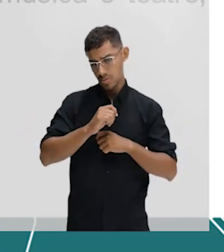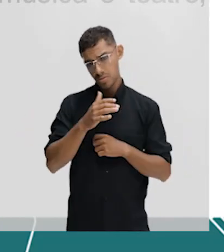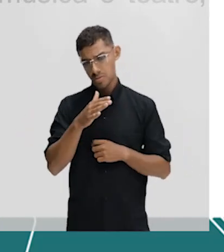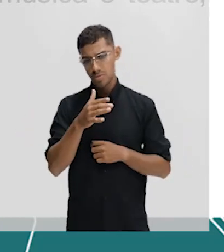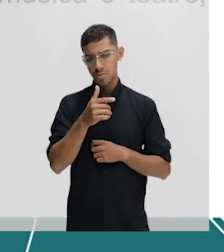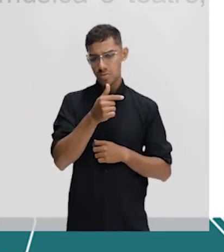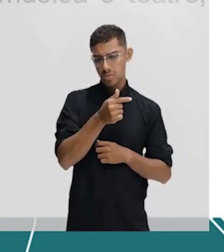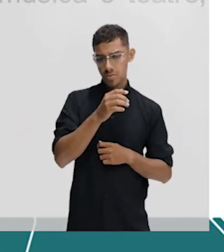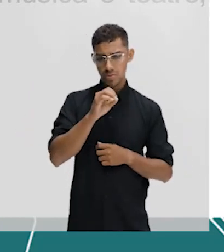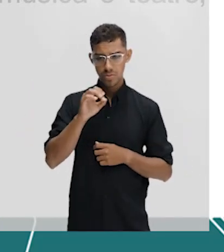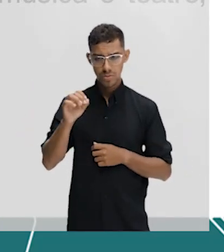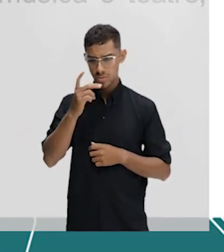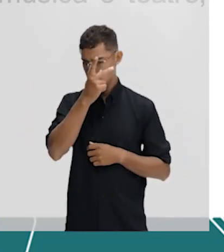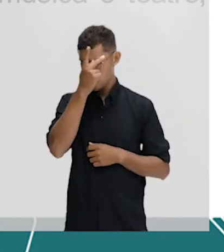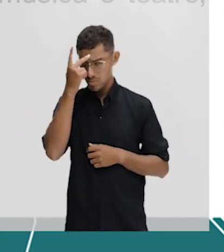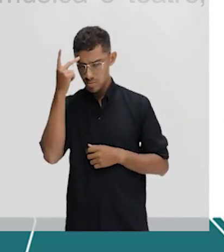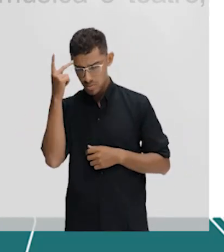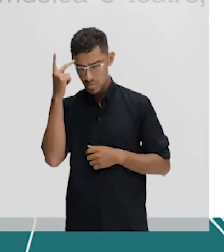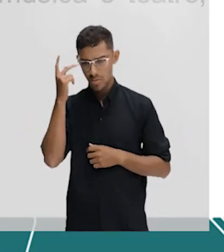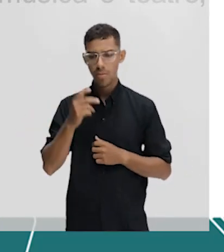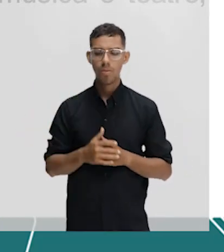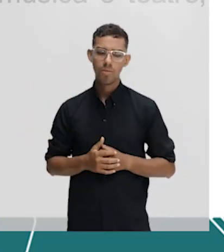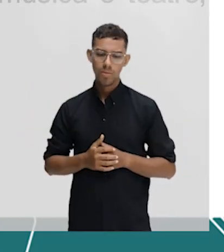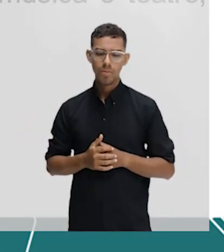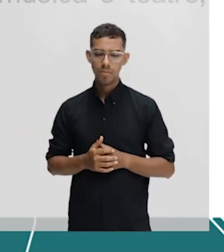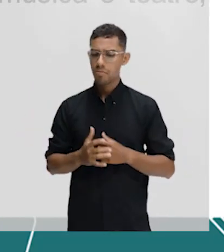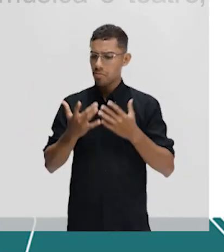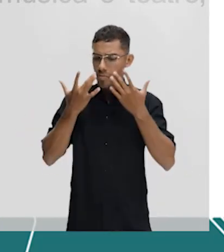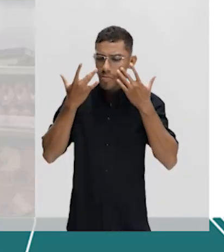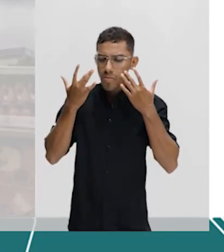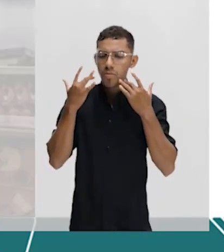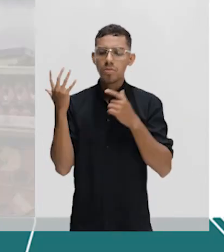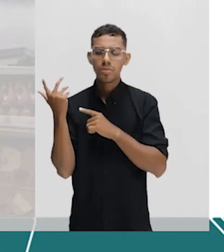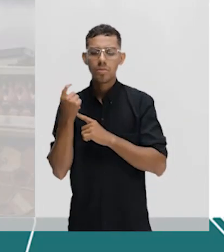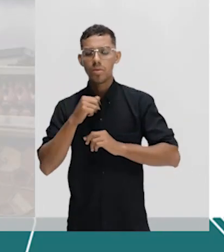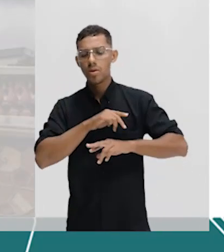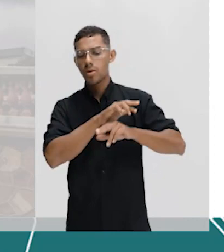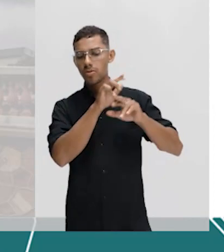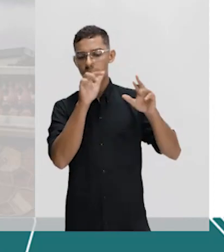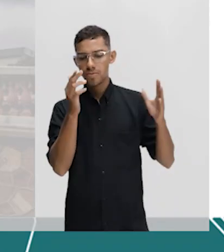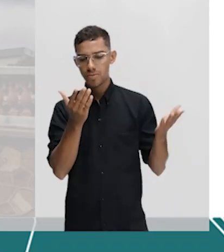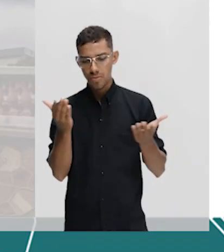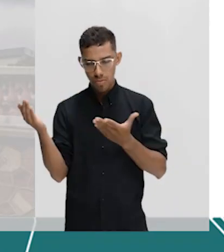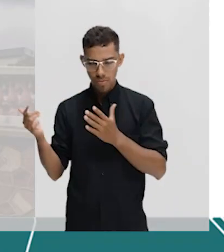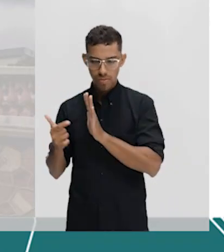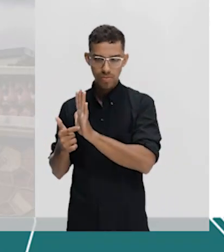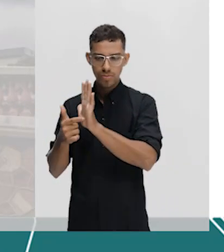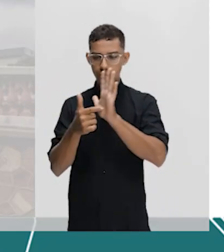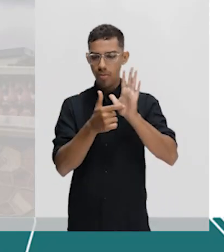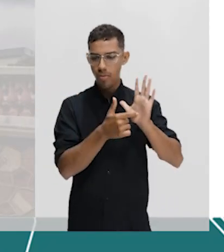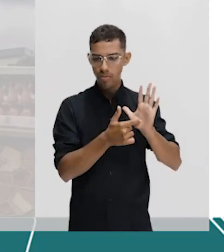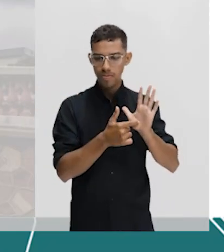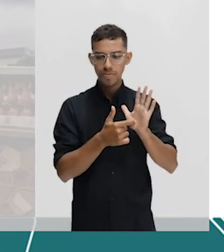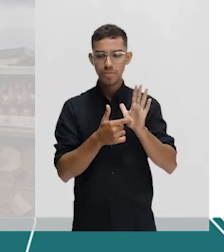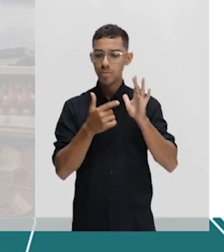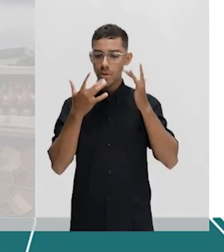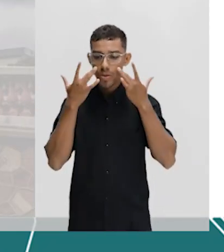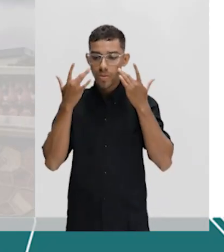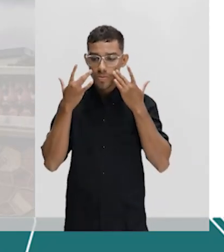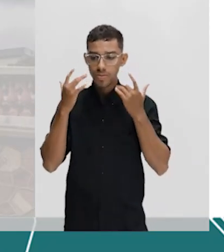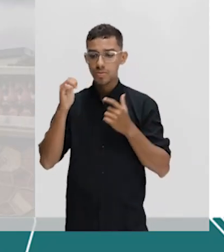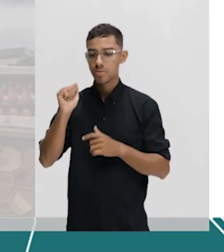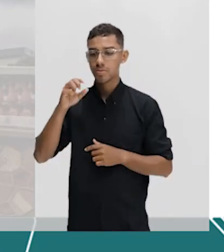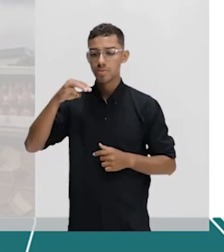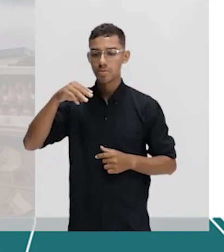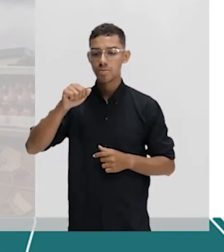em média e não é só para espetáculo de teatro, mas uma série de outros espetáculos. Apresentando para vocês o Teatro Amazonas em